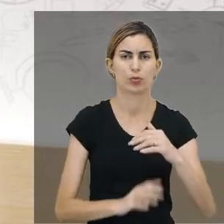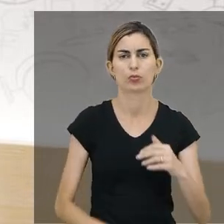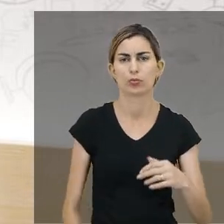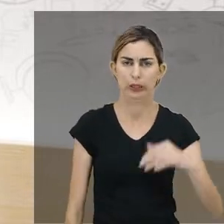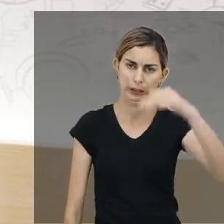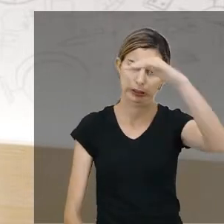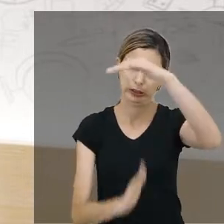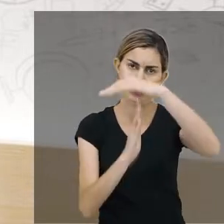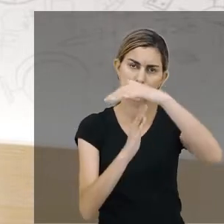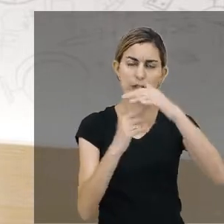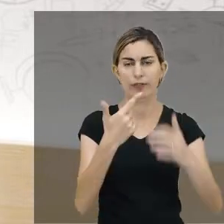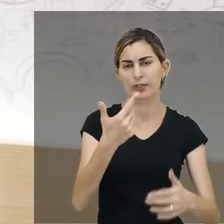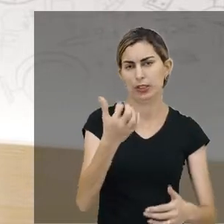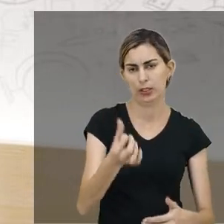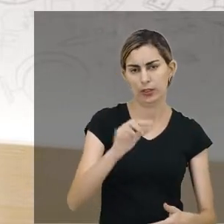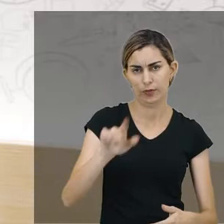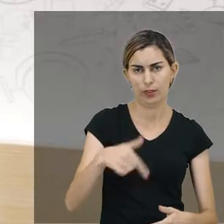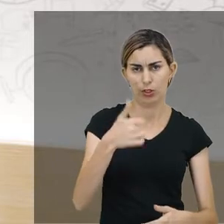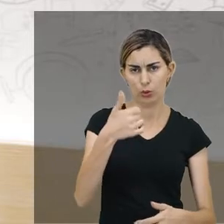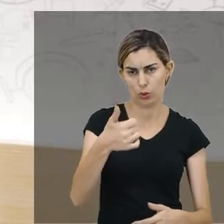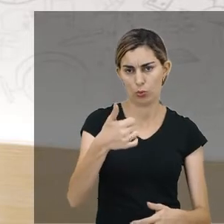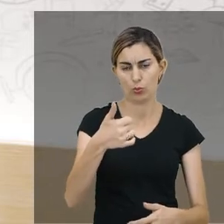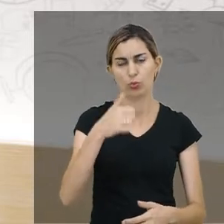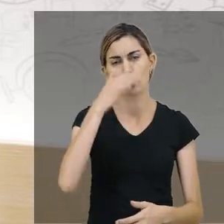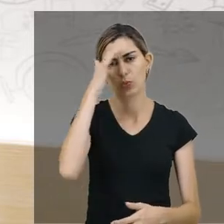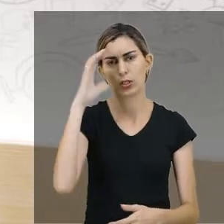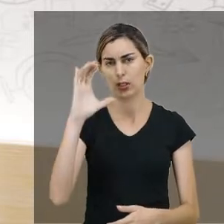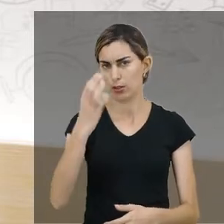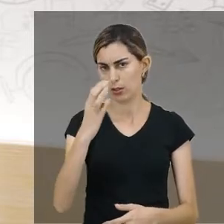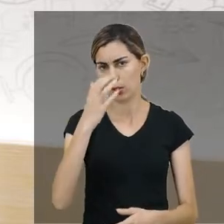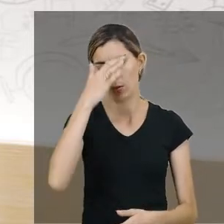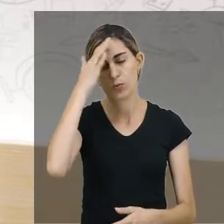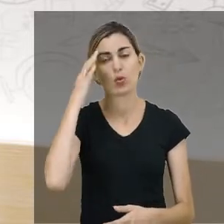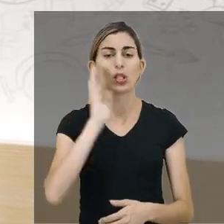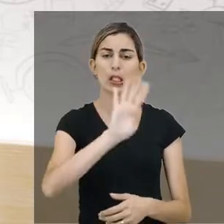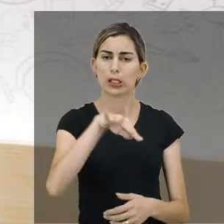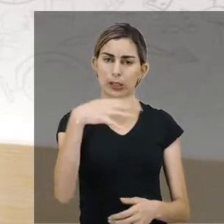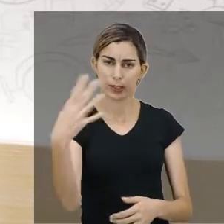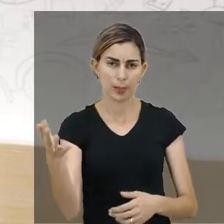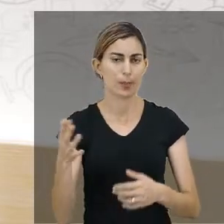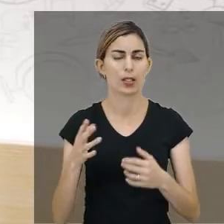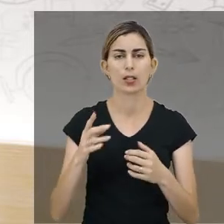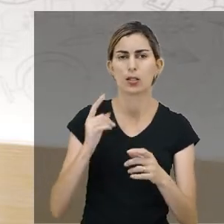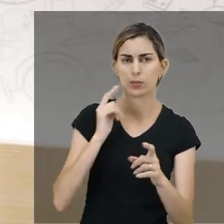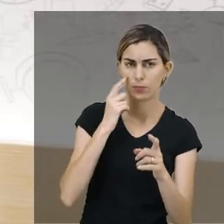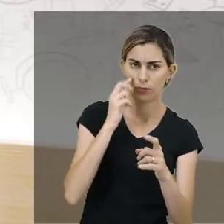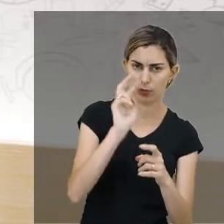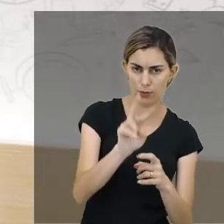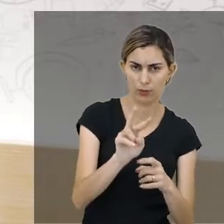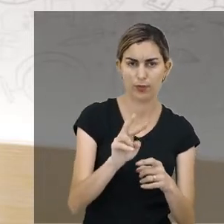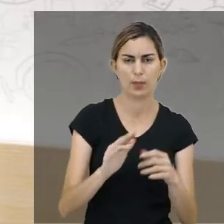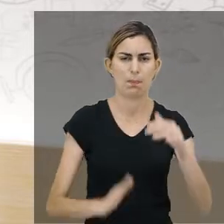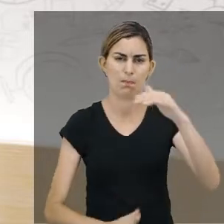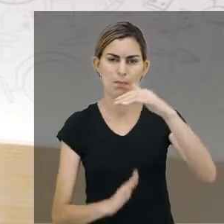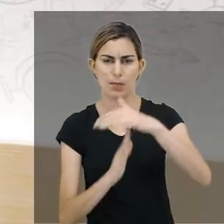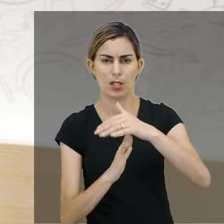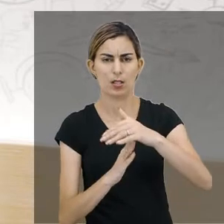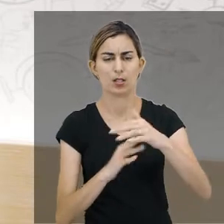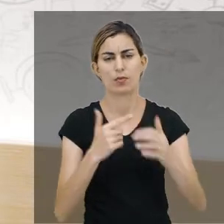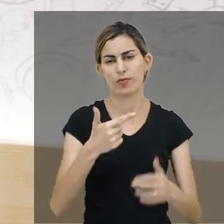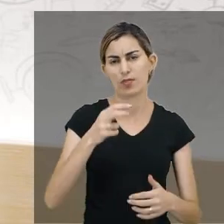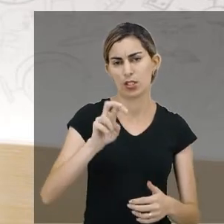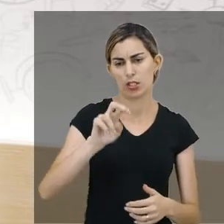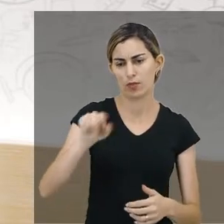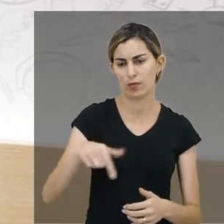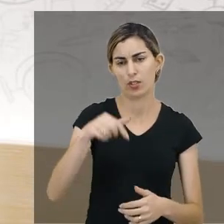né, encontramos 26,1 graus e na nossa tabela, quando acompanhamos, o máximo permitido é o